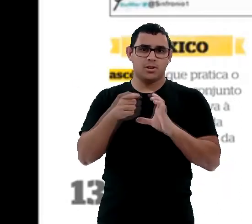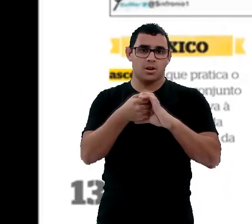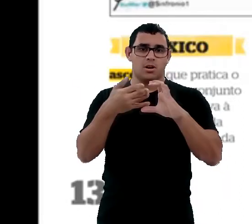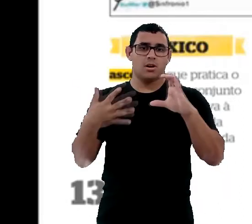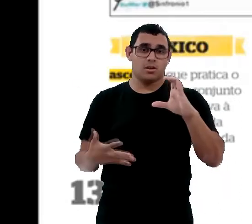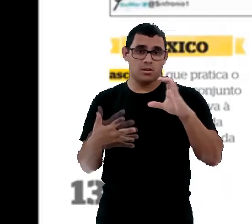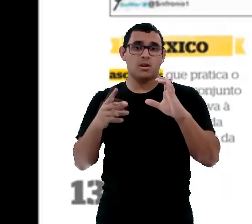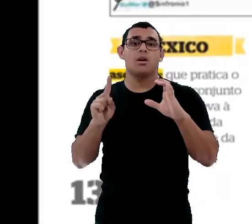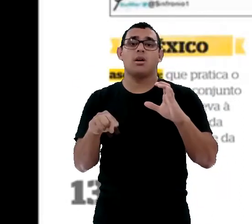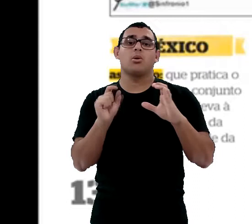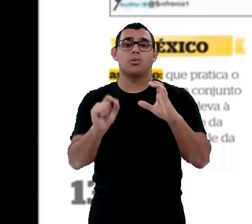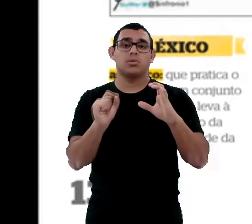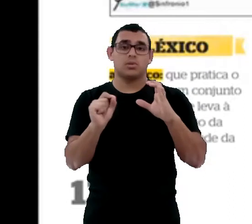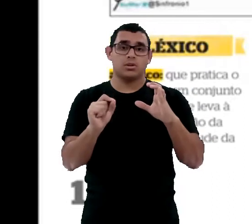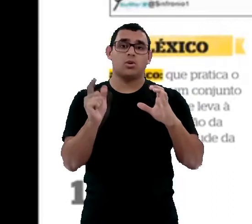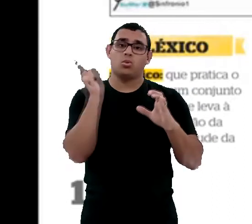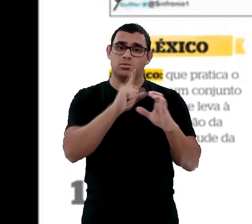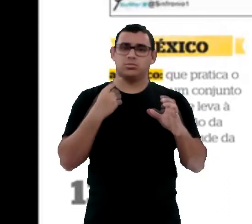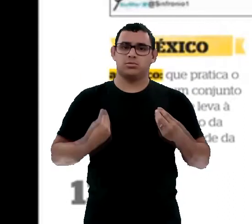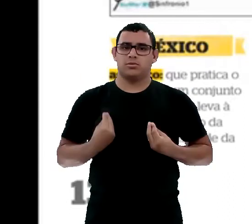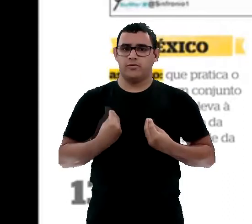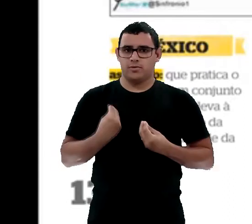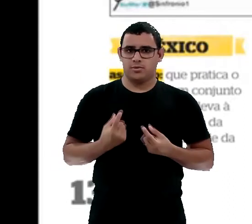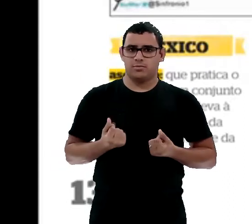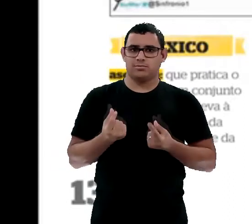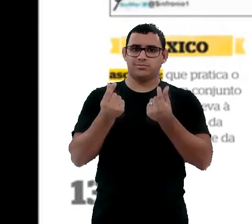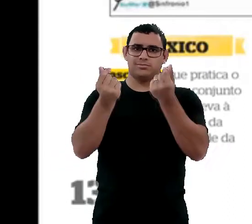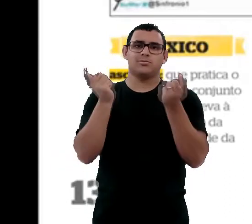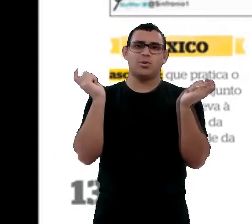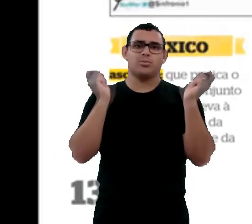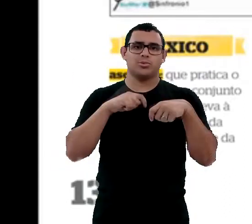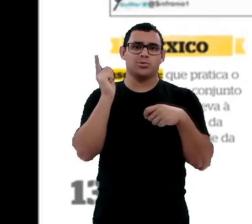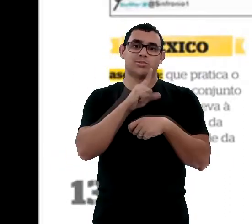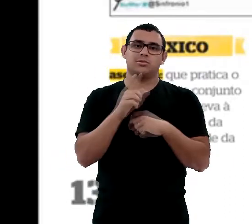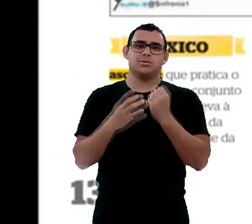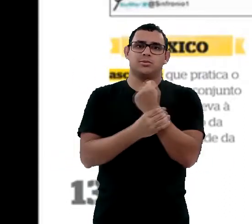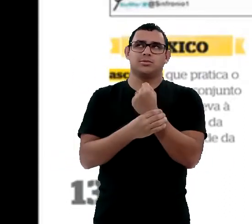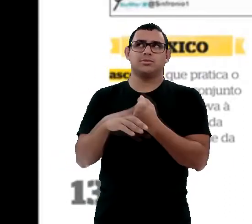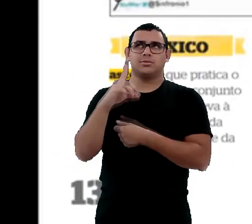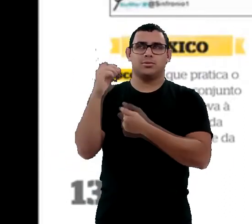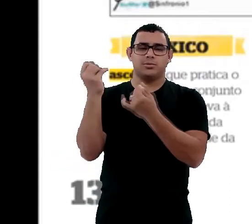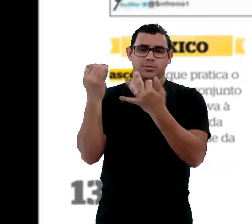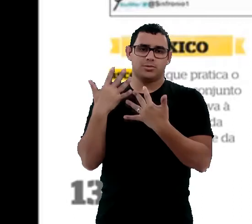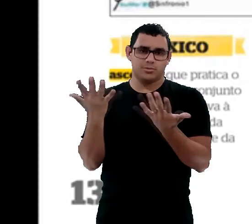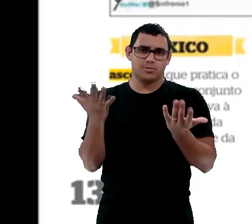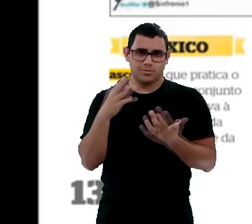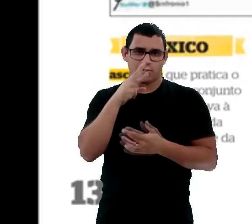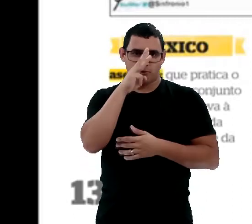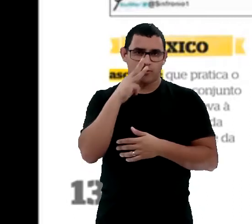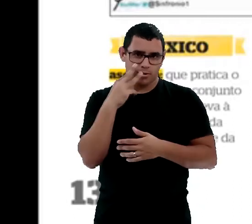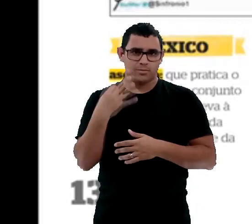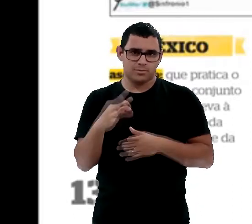A formação do capitalismo para Weber teve como característica êxito em sua